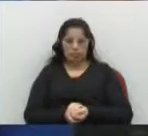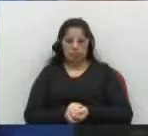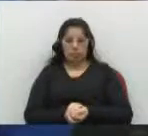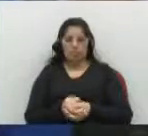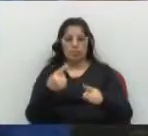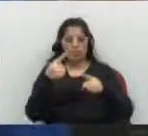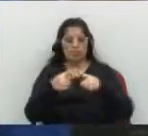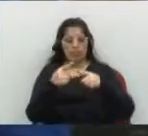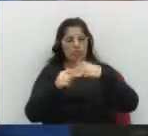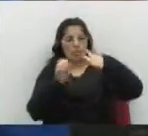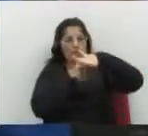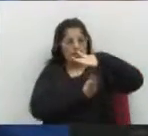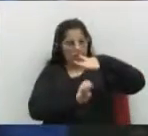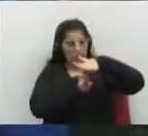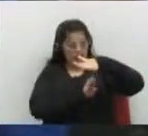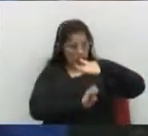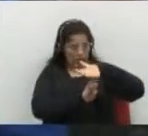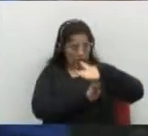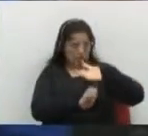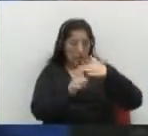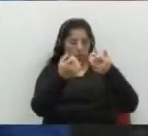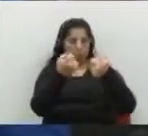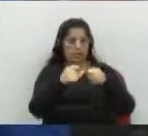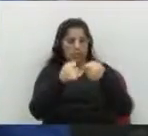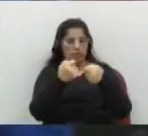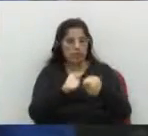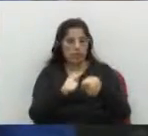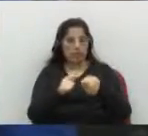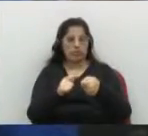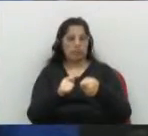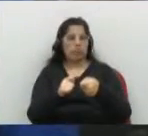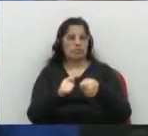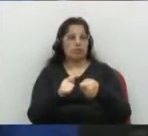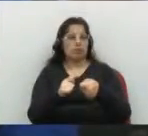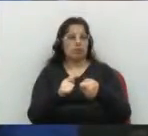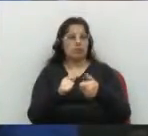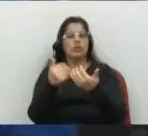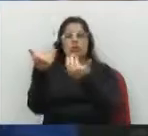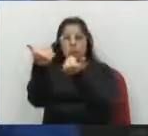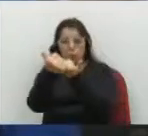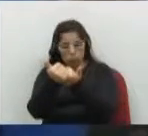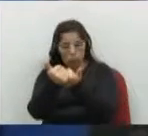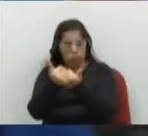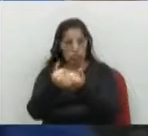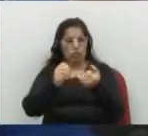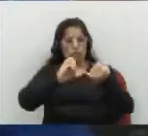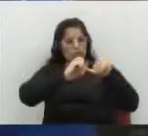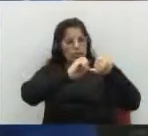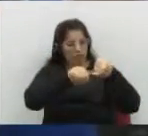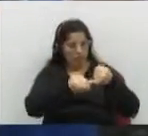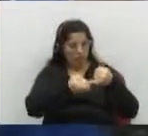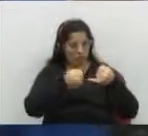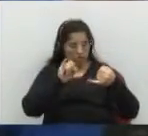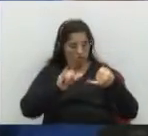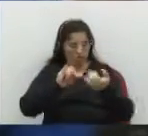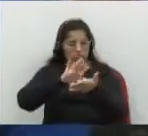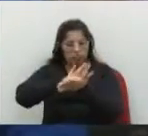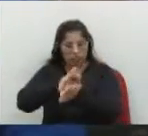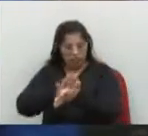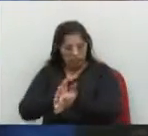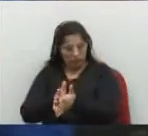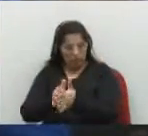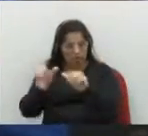empresa precisa de todo jeito, pois não, precisa de todo jeito repor esse material, e tenho certeza que a